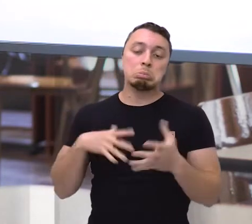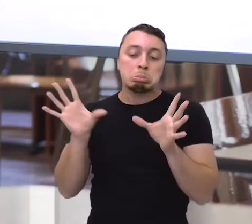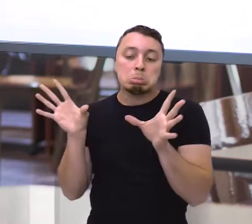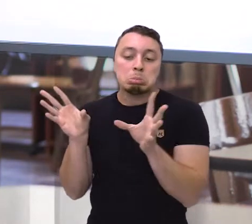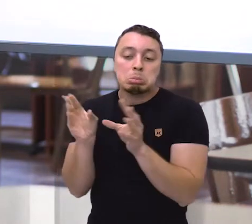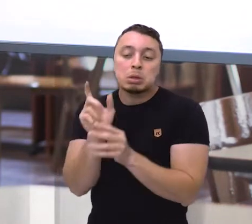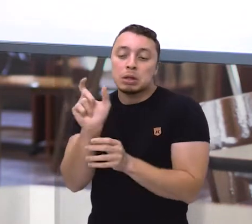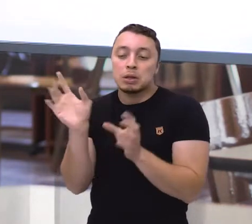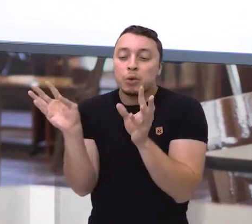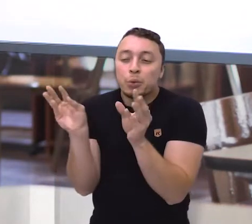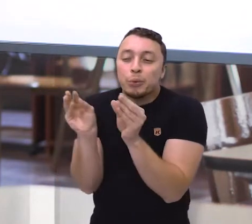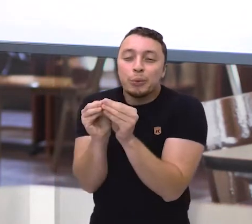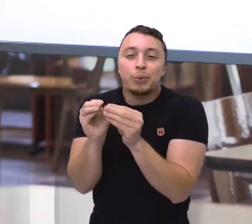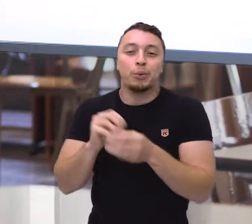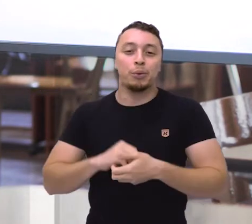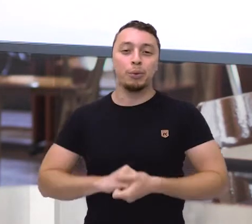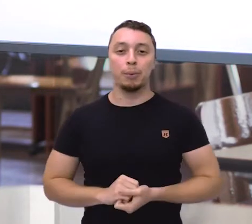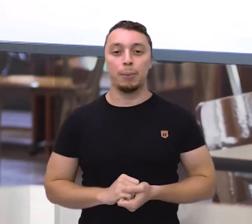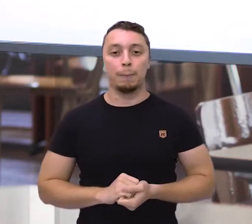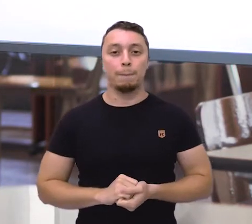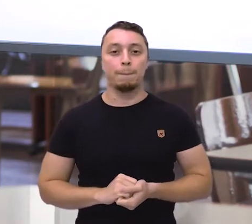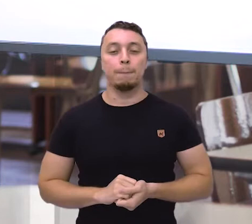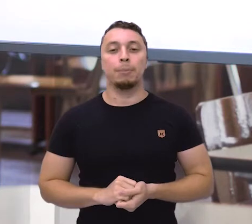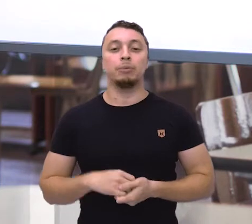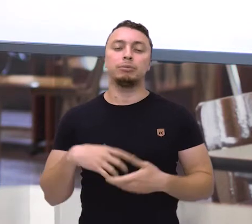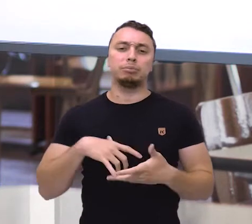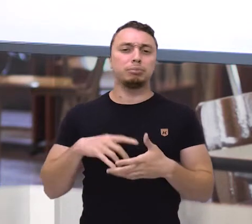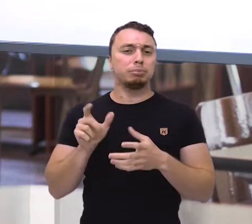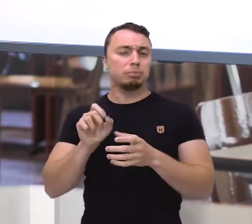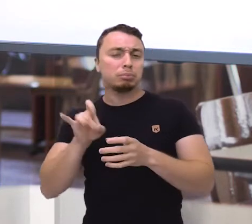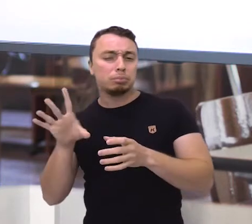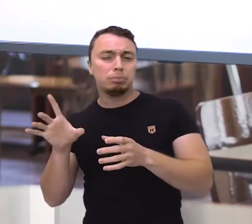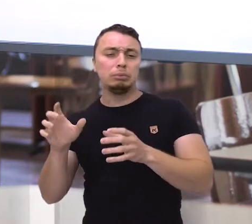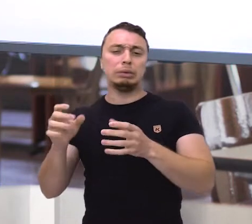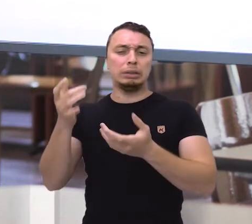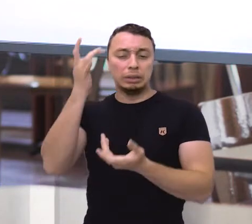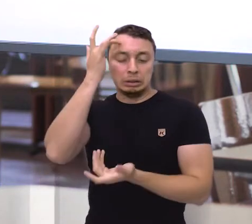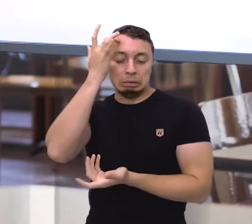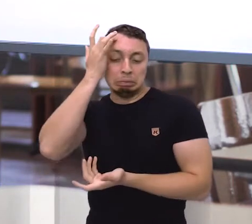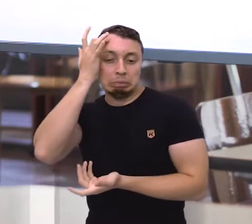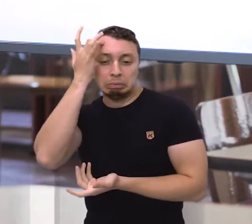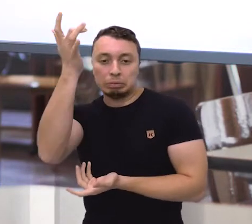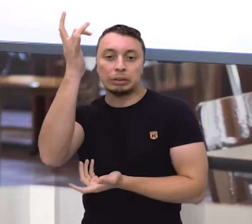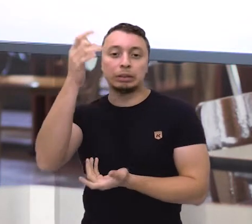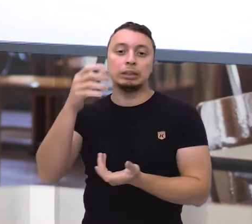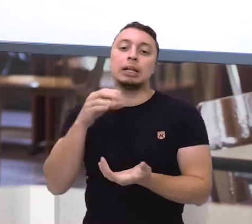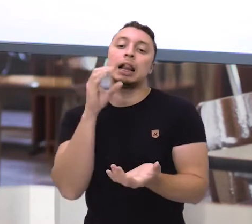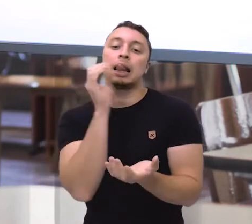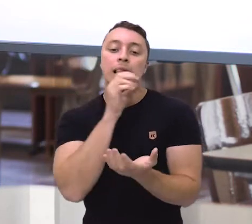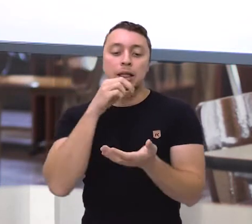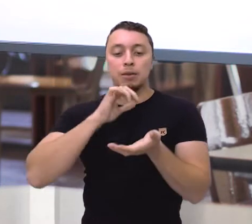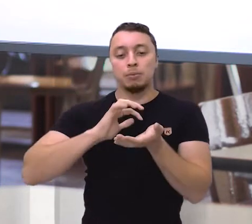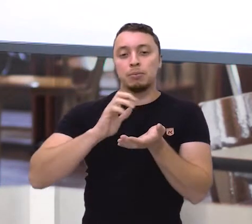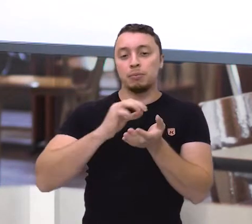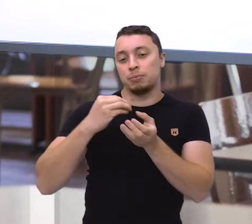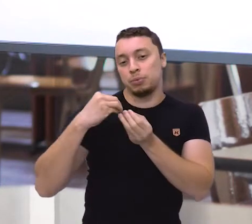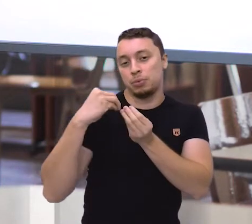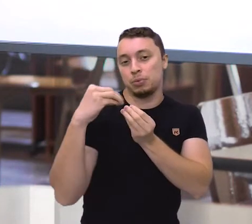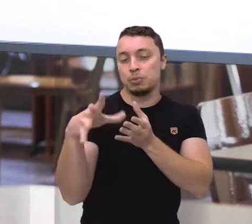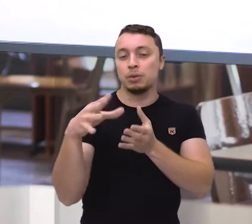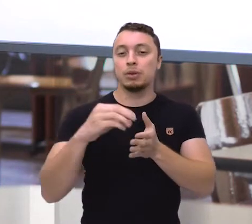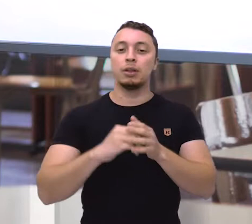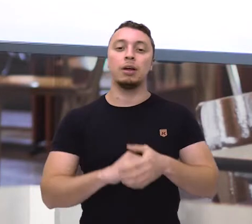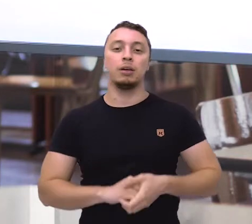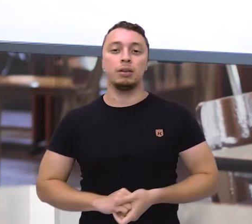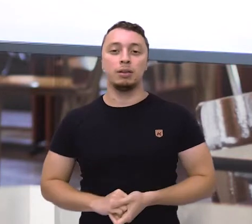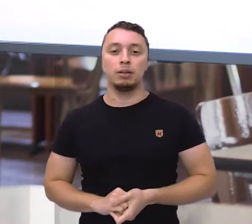abreviações, por isso as palavras, retiradas os acentos, para facilitar, para agilizar a nossa comunicação,